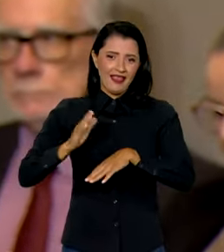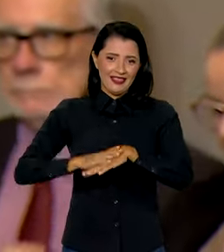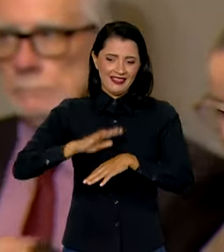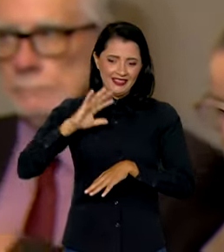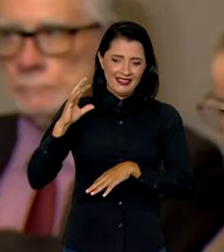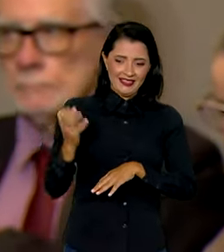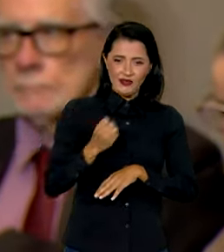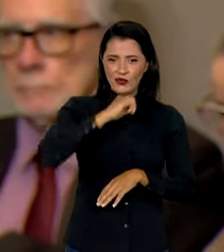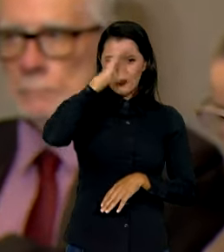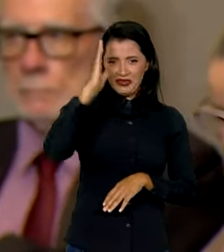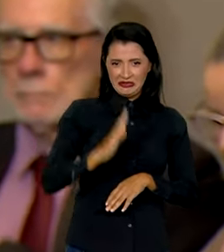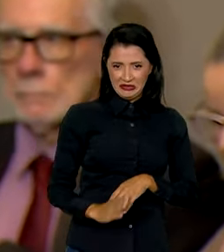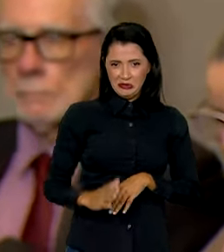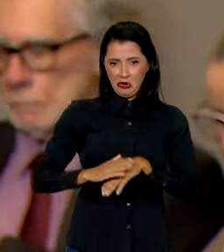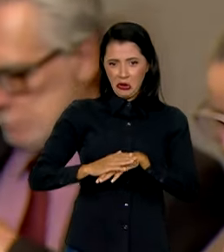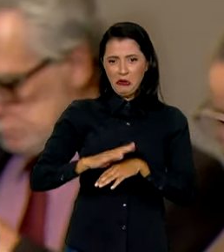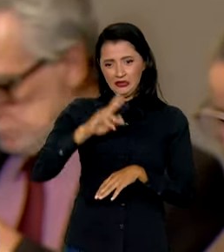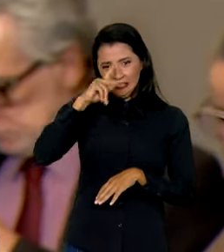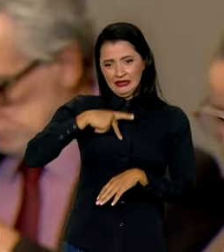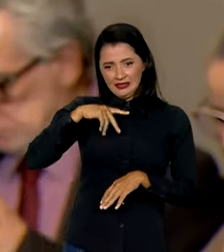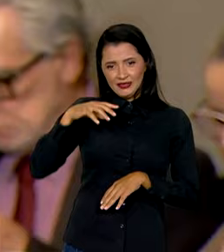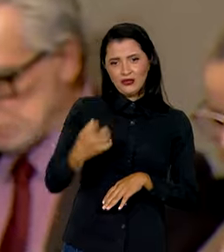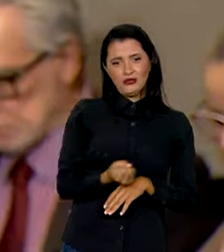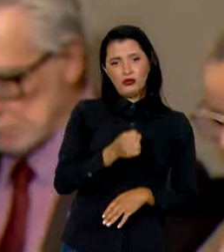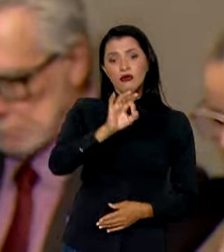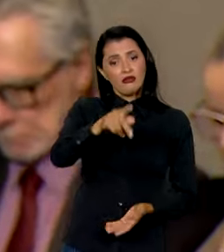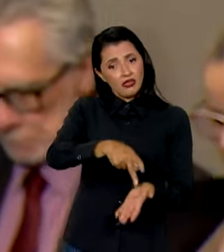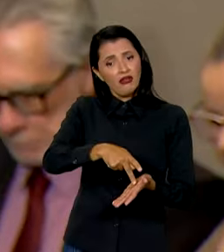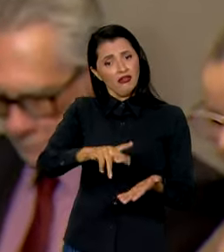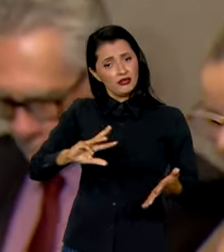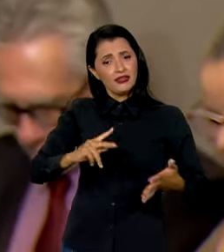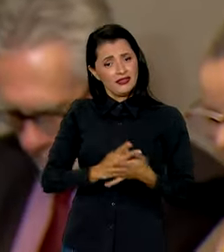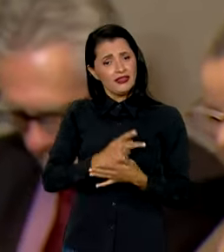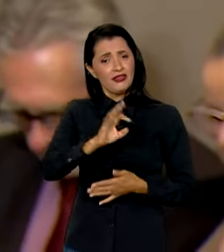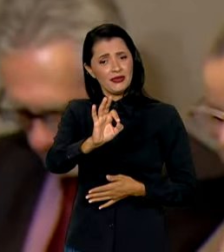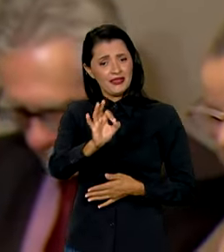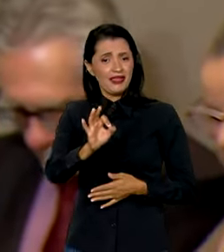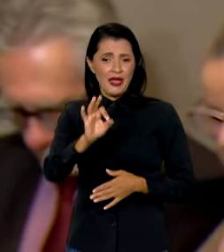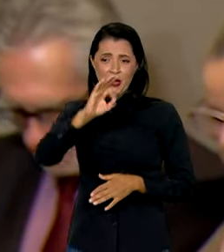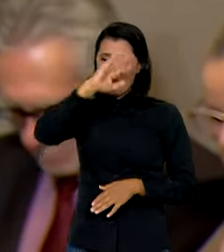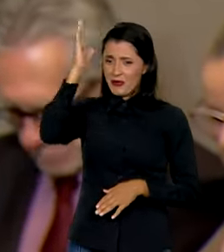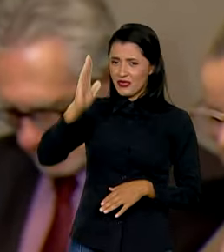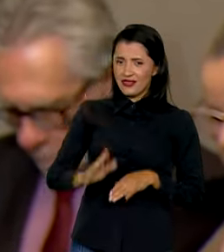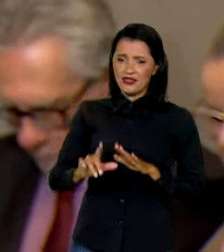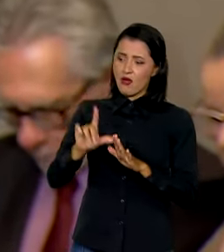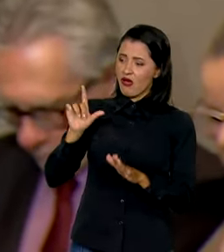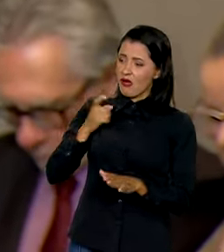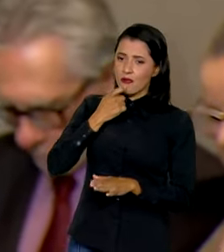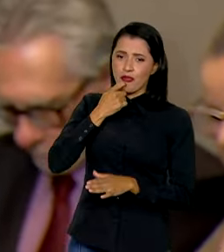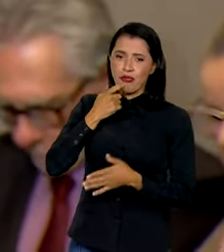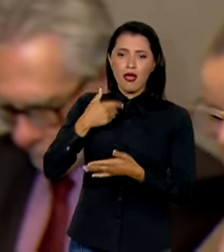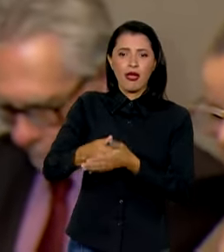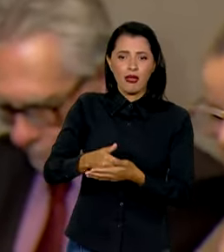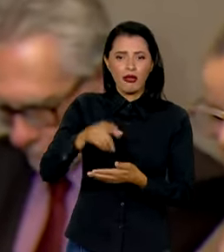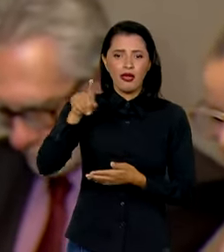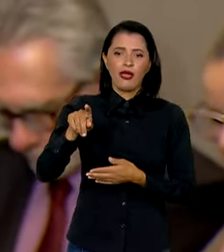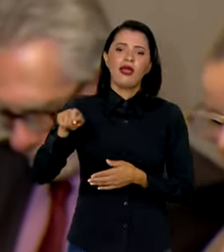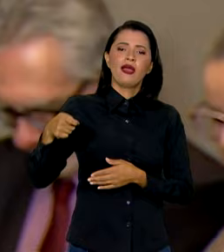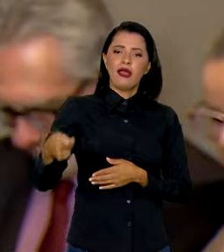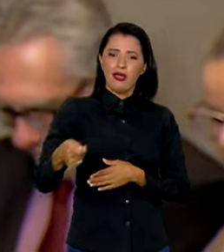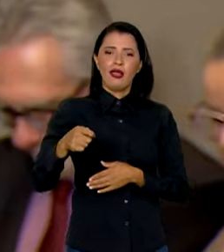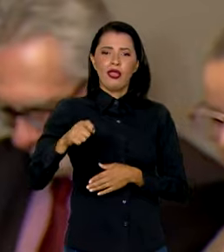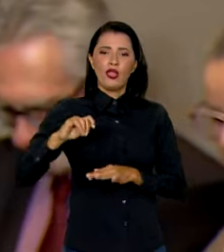salvou mesmo, gente. O Brasil, que era um país que até pouco tempo atrás era